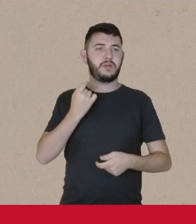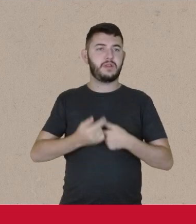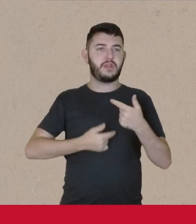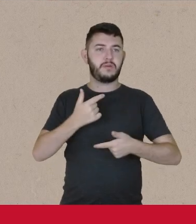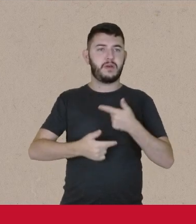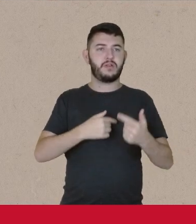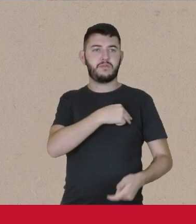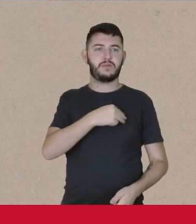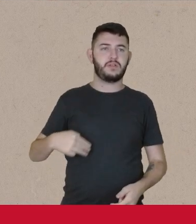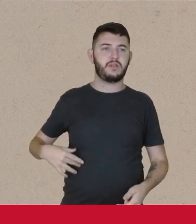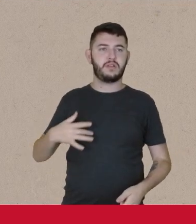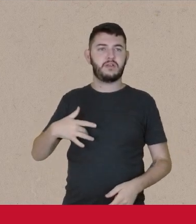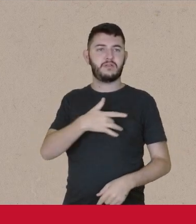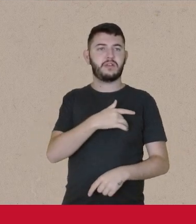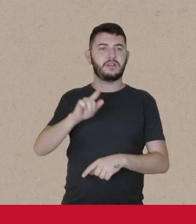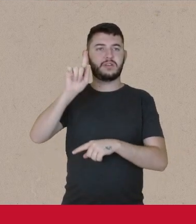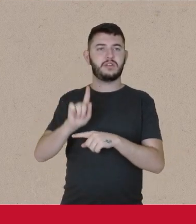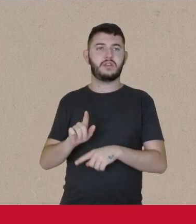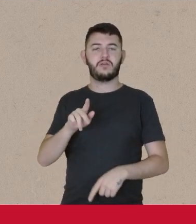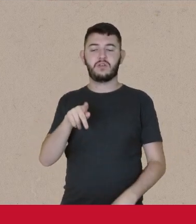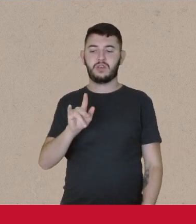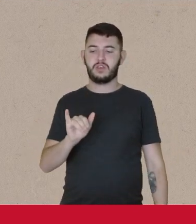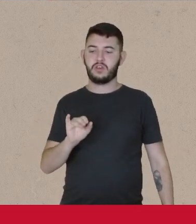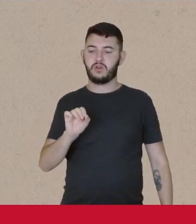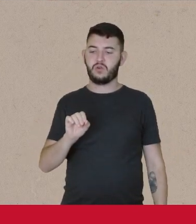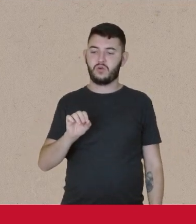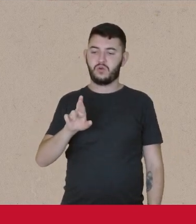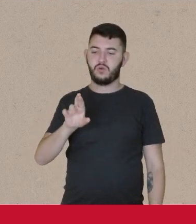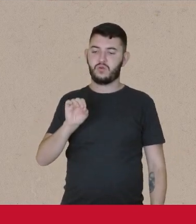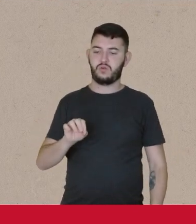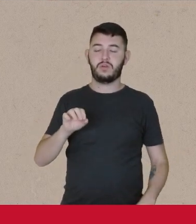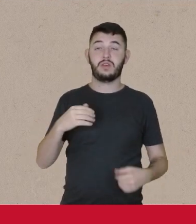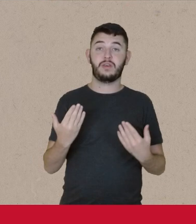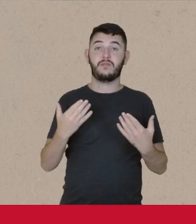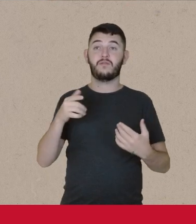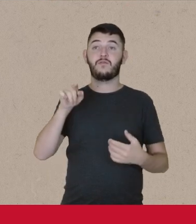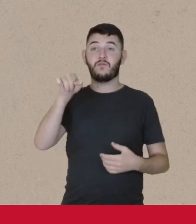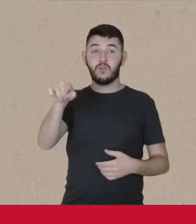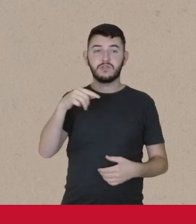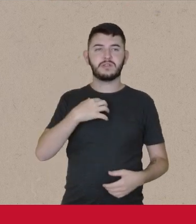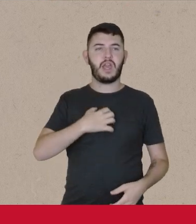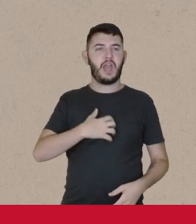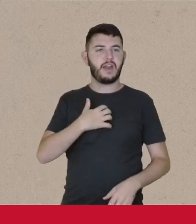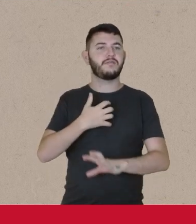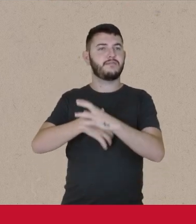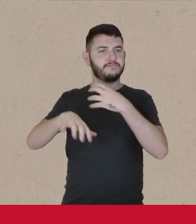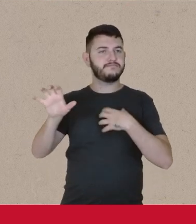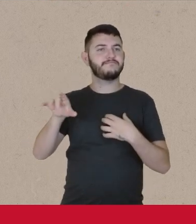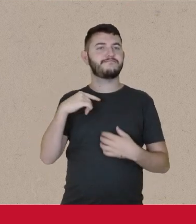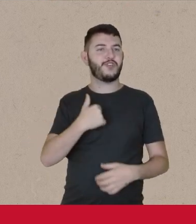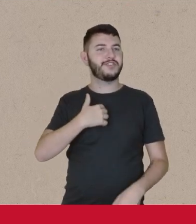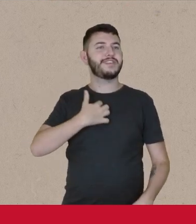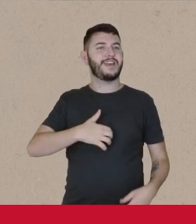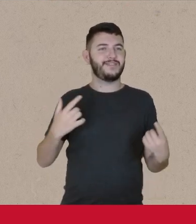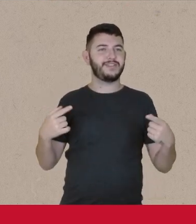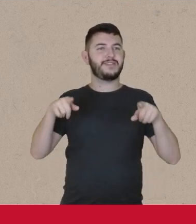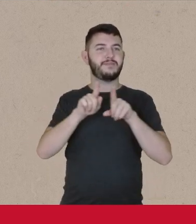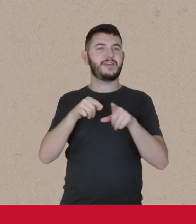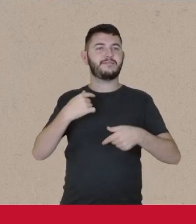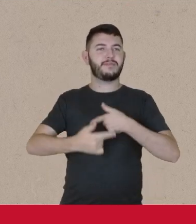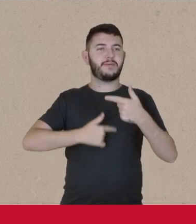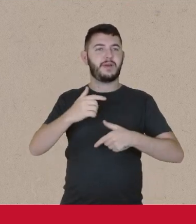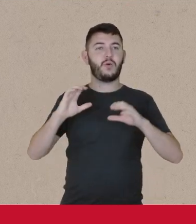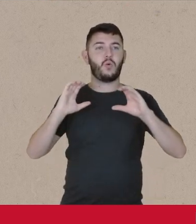Quioro. Queria dizer a ela que a sua indignação, Ana, também é a nossa, a gente que trabalha com a